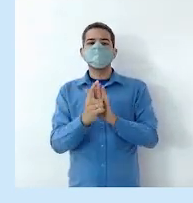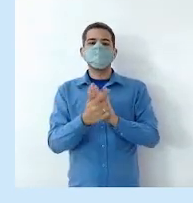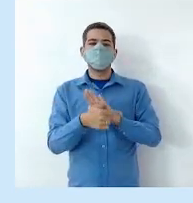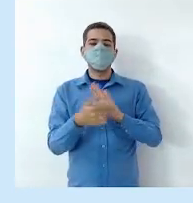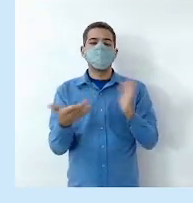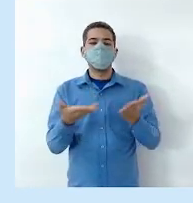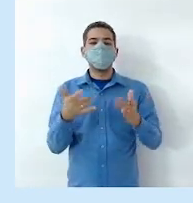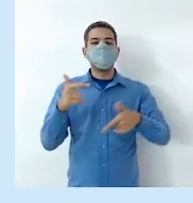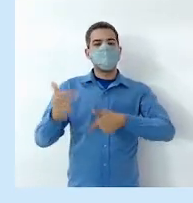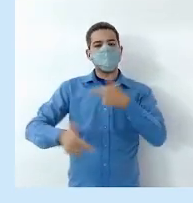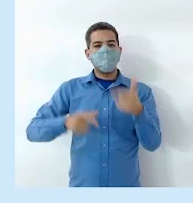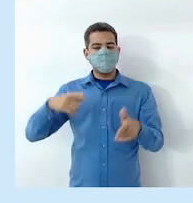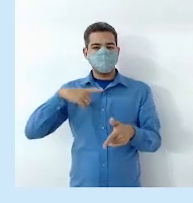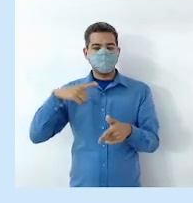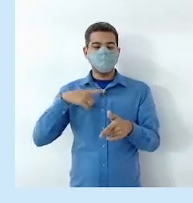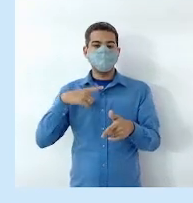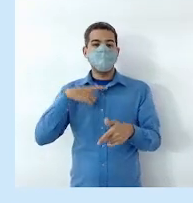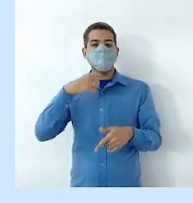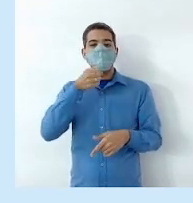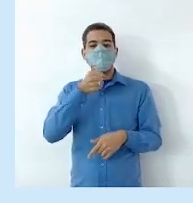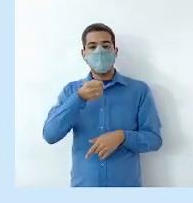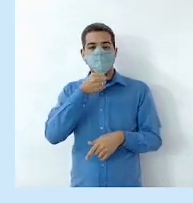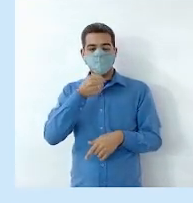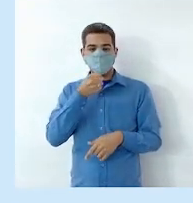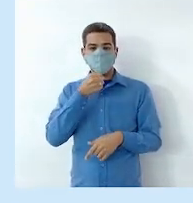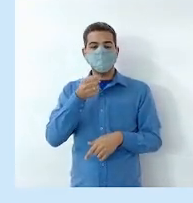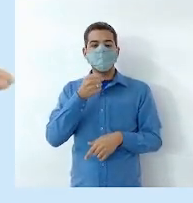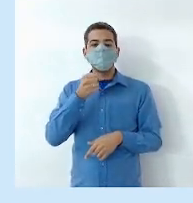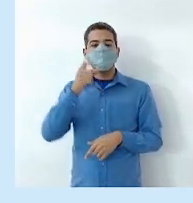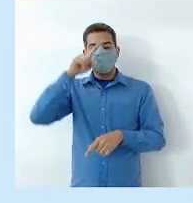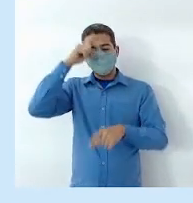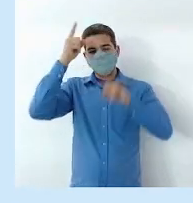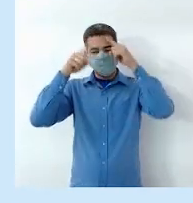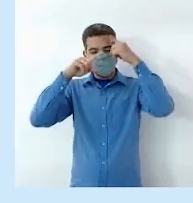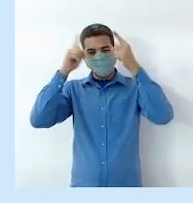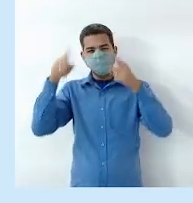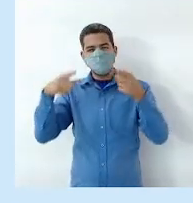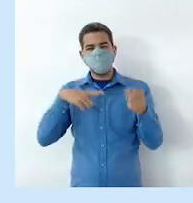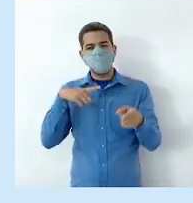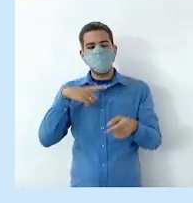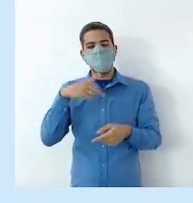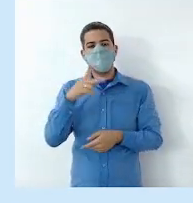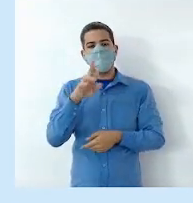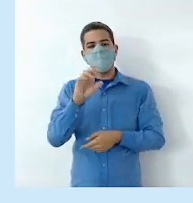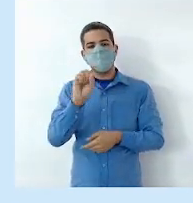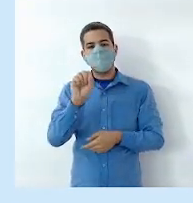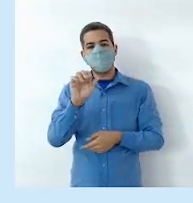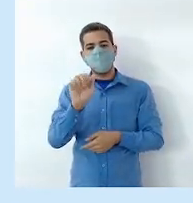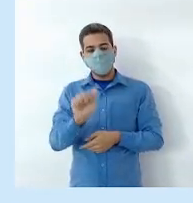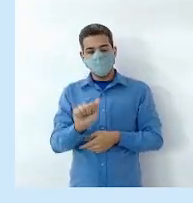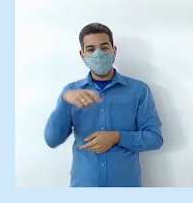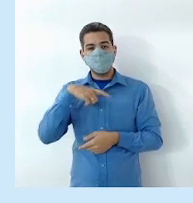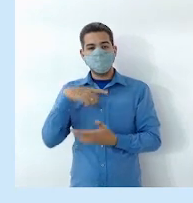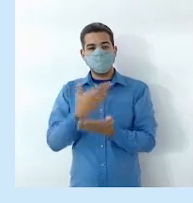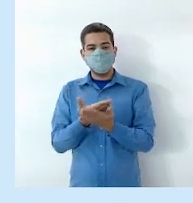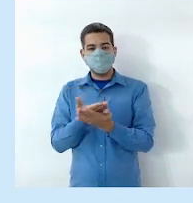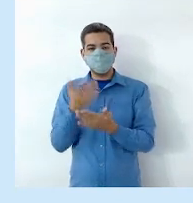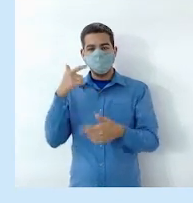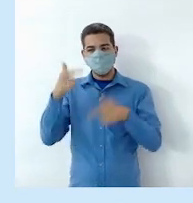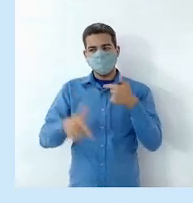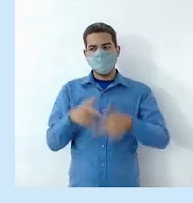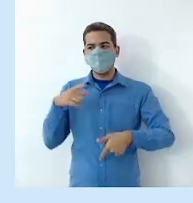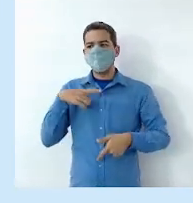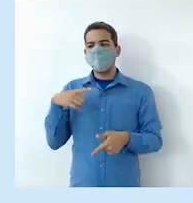hoje, a narrativa ficcional, a gente vai trabalhar com o oposto, que é a prosa. É o texto corrido, né? Claro que